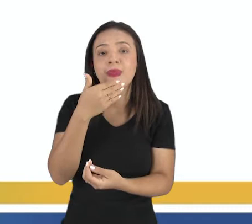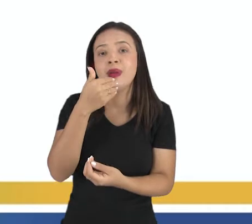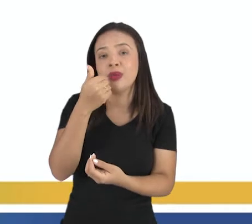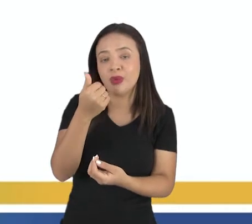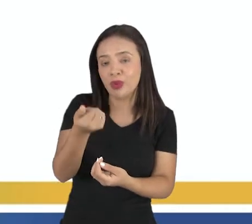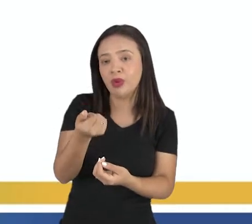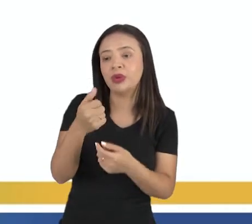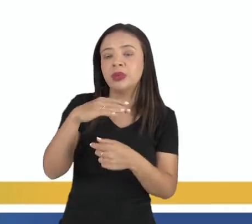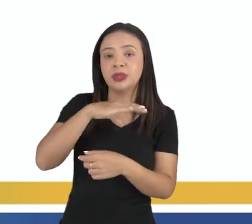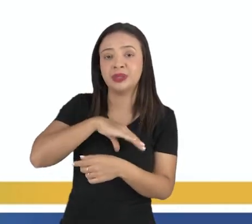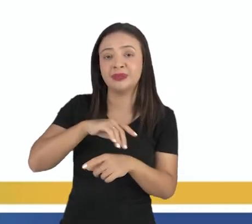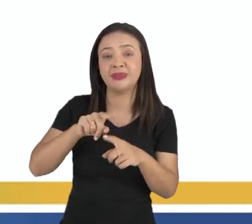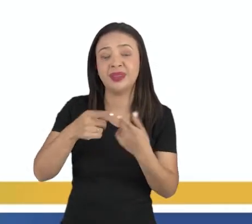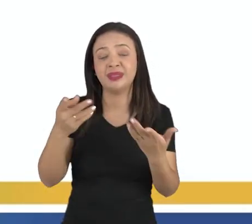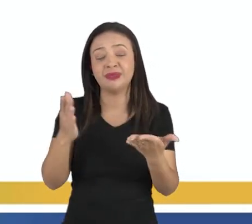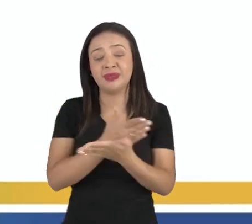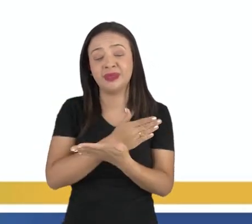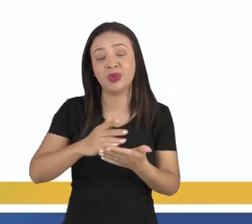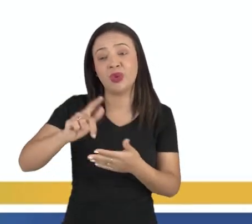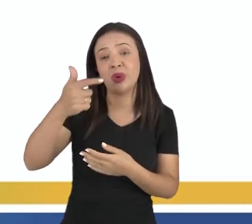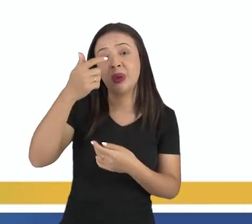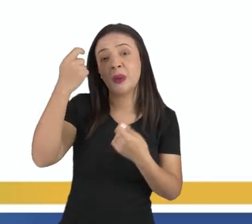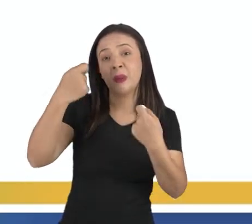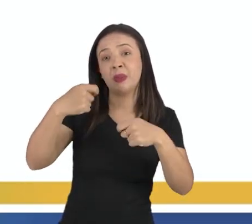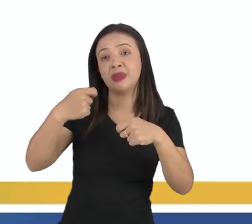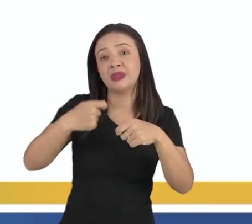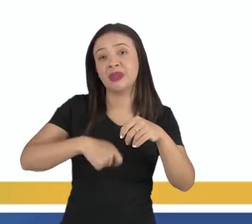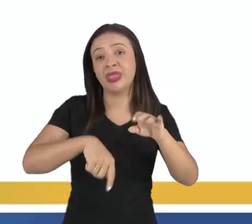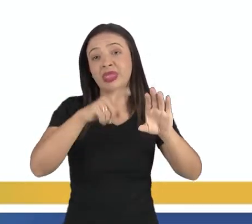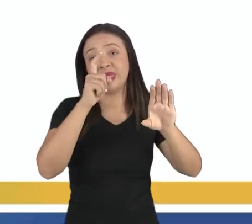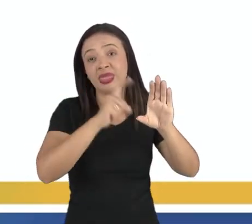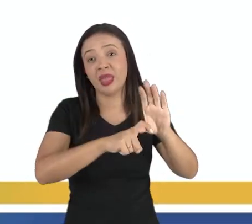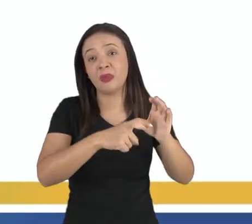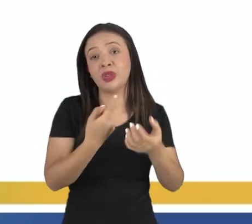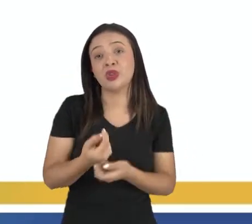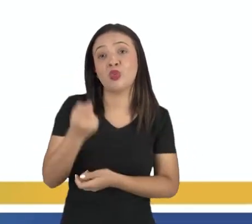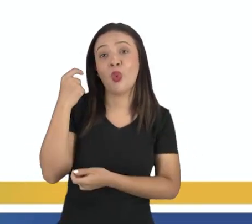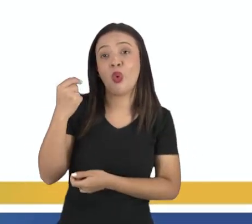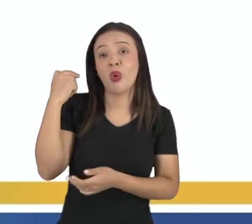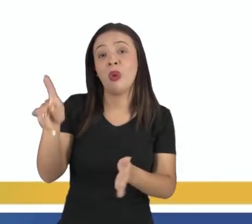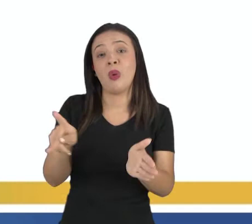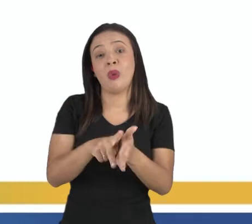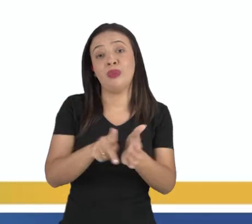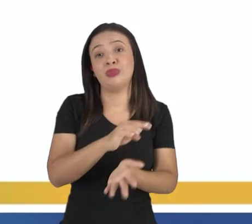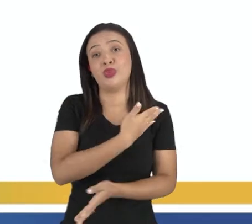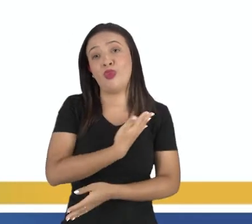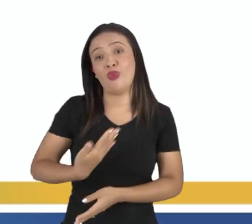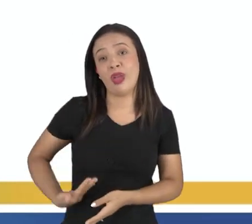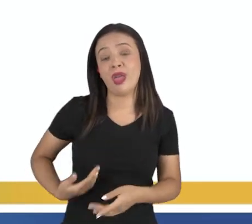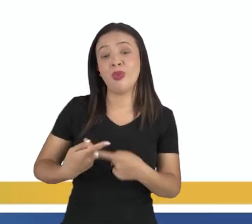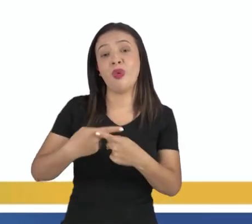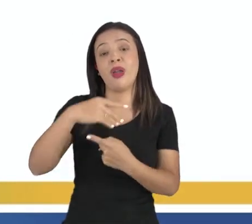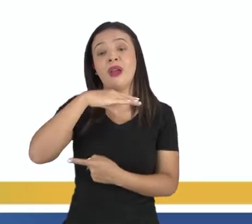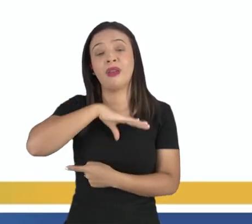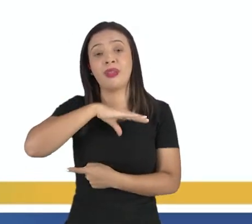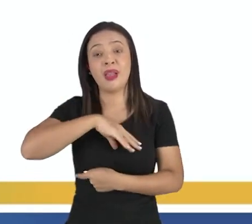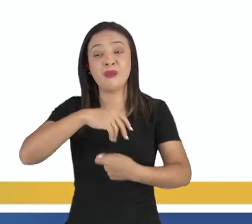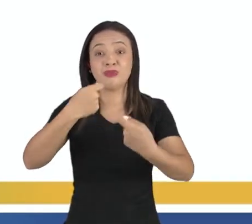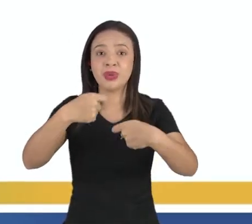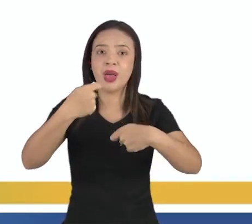outros ficam dependendo de auxílio de governo, porque a cidade ela exige